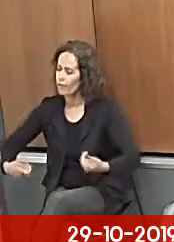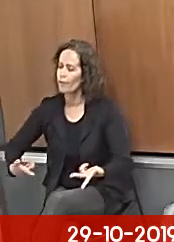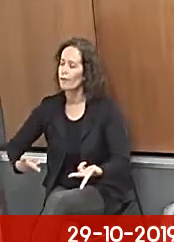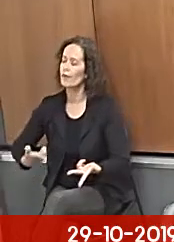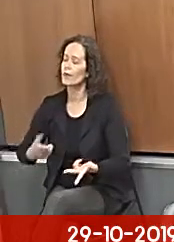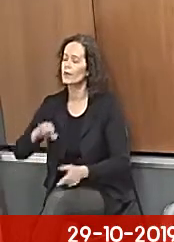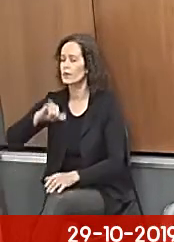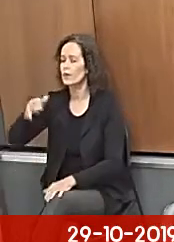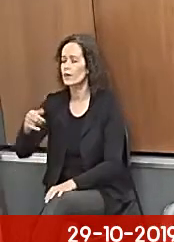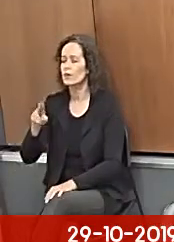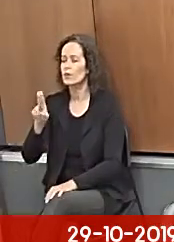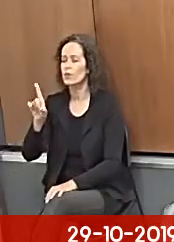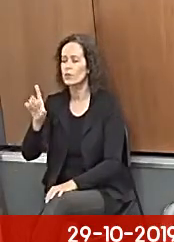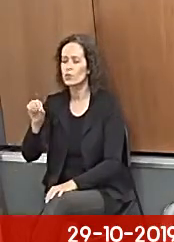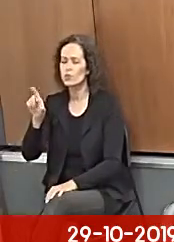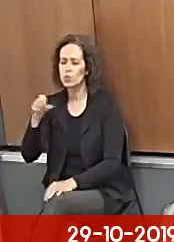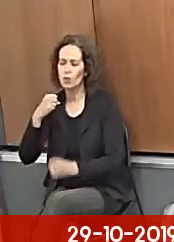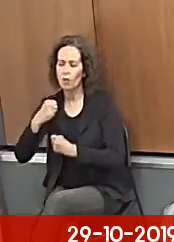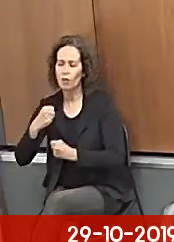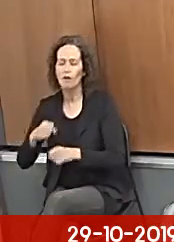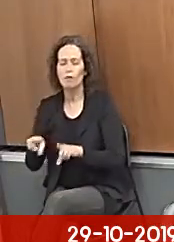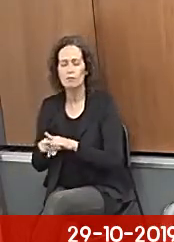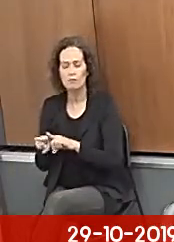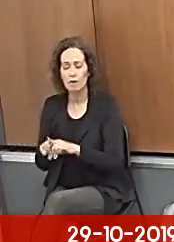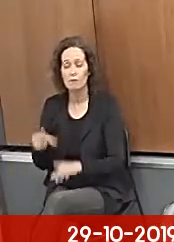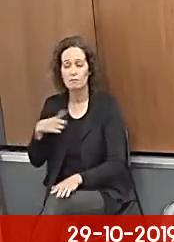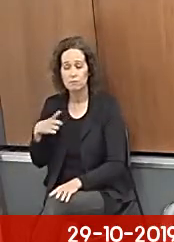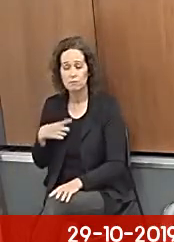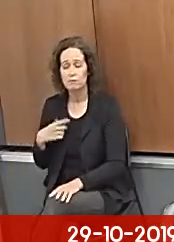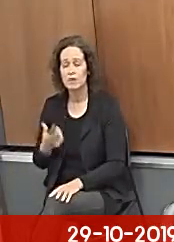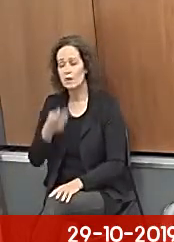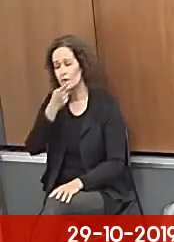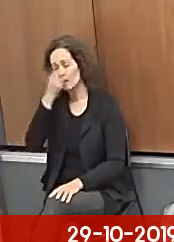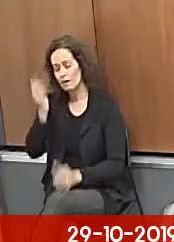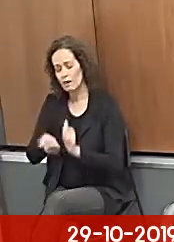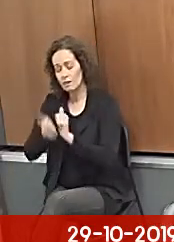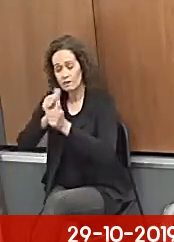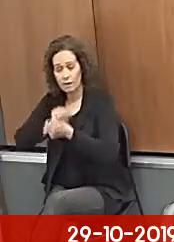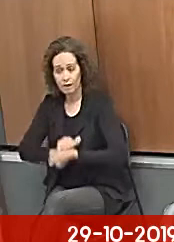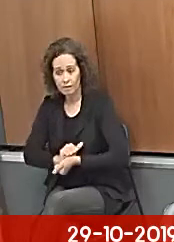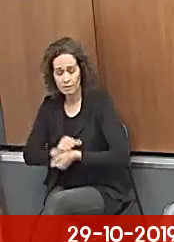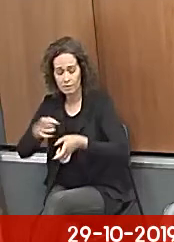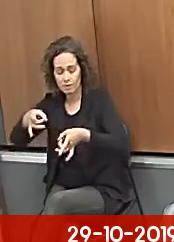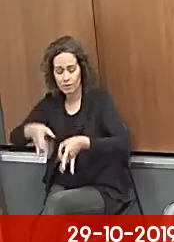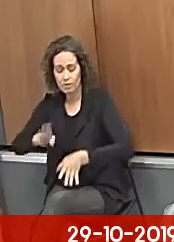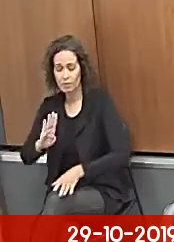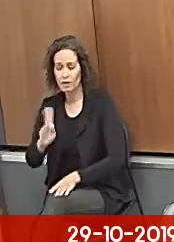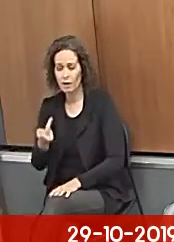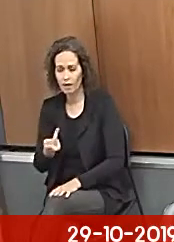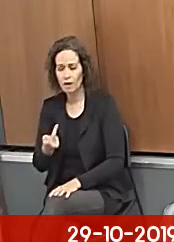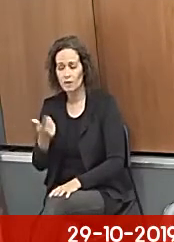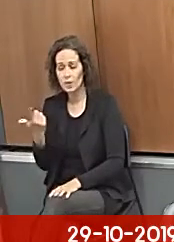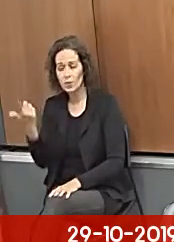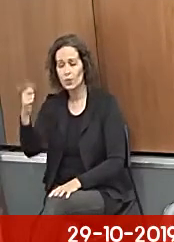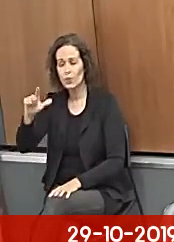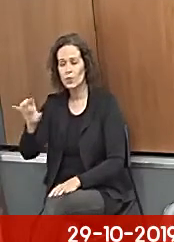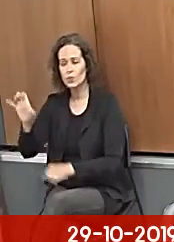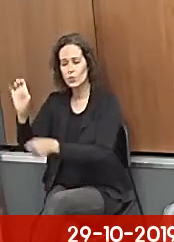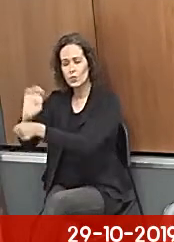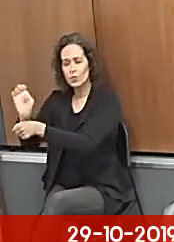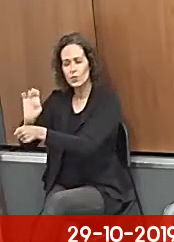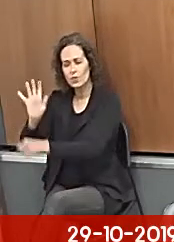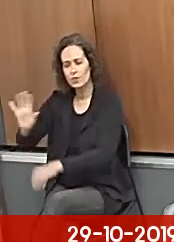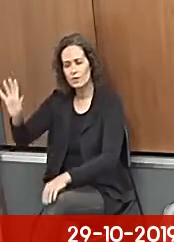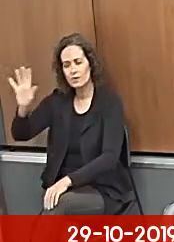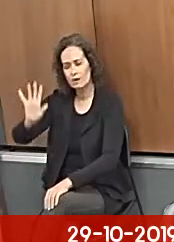Paralimpíada teve. A gente tem atletas que saíram de Belo Horizonte para competir em outro estado, atleta